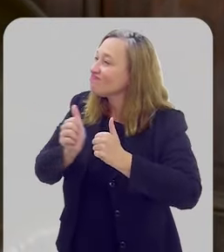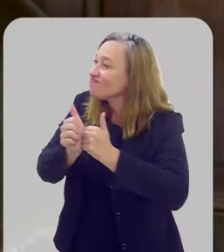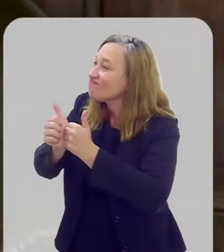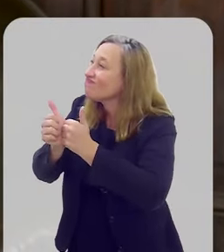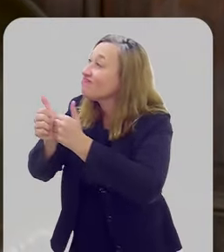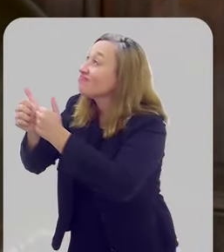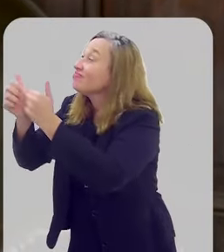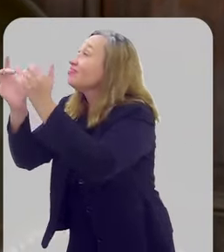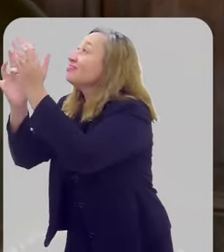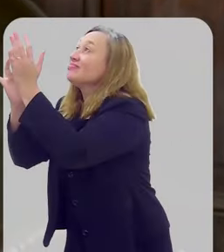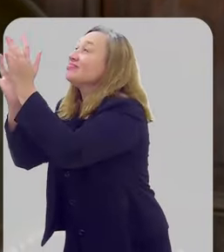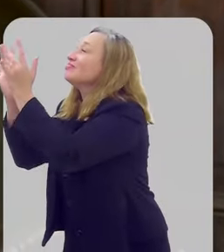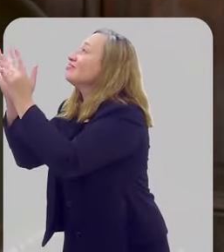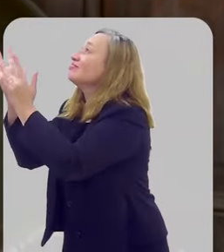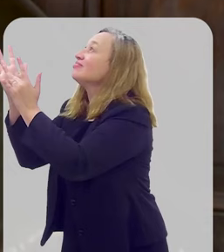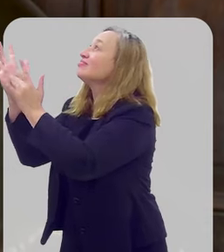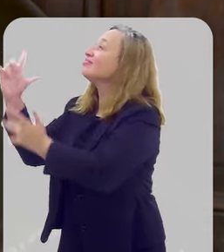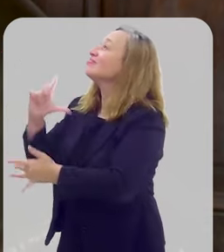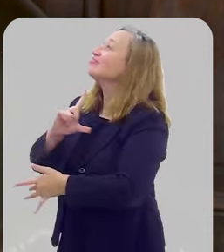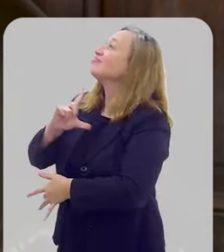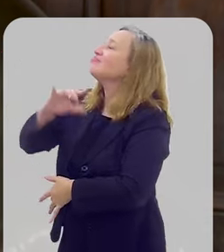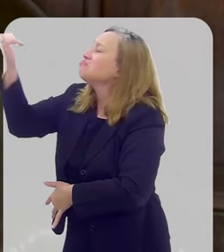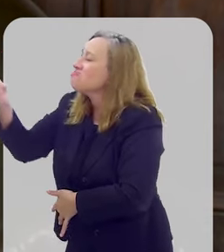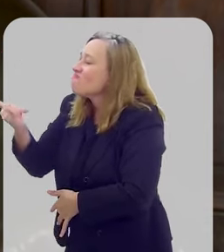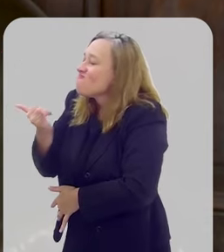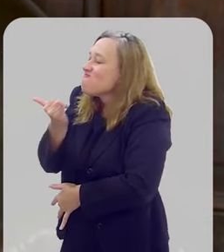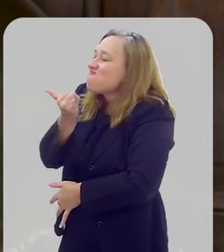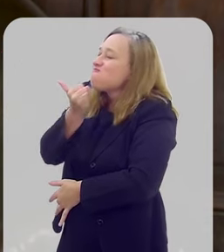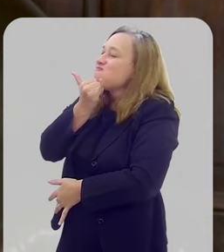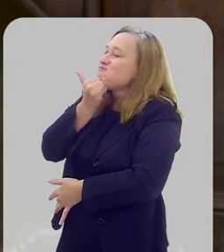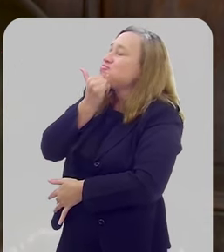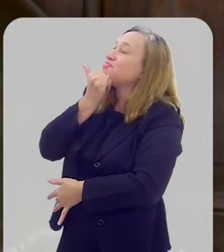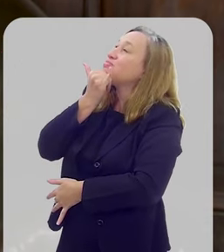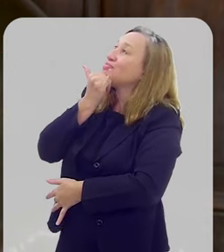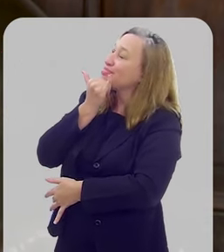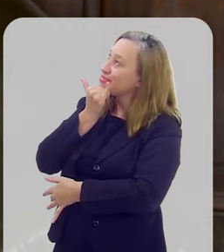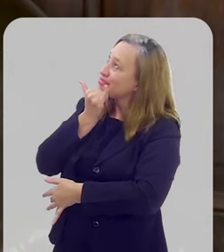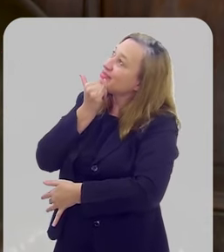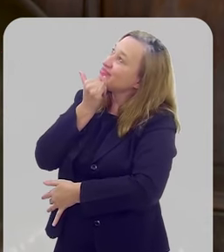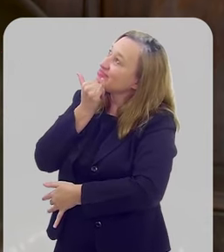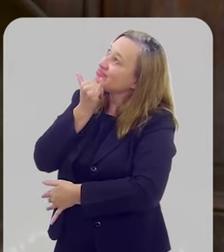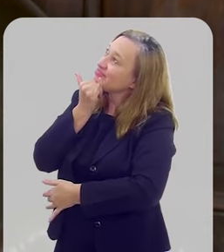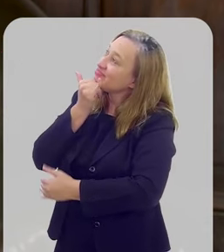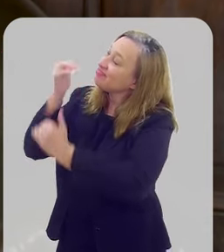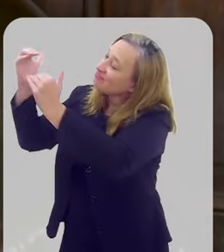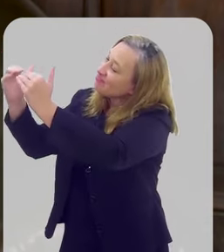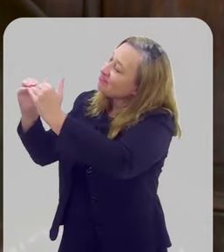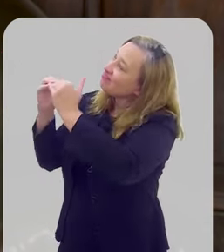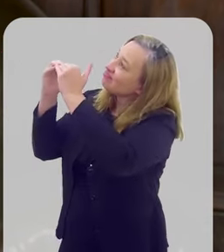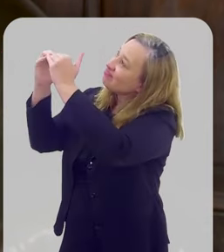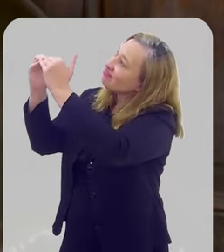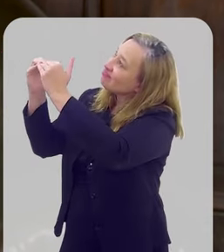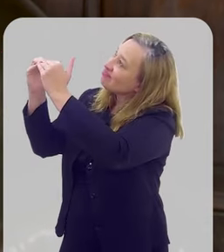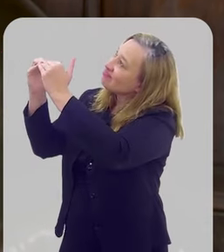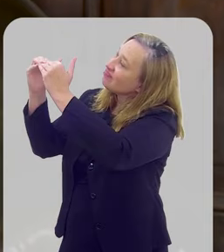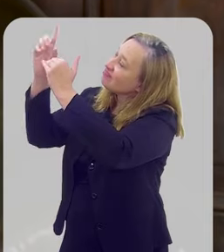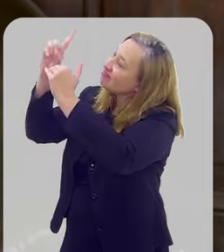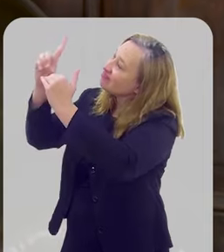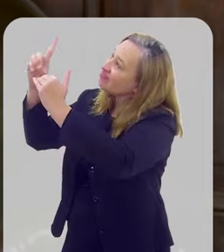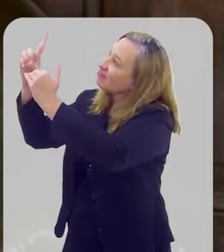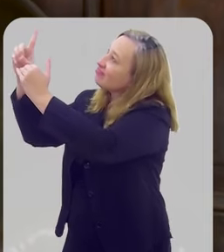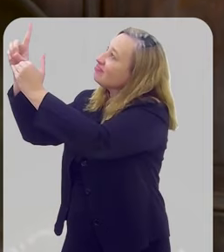seguir alcançar o teu perdão te exaltar ó